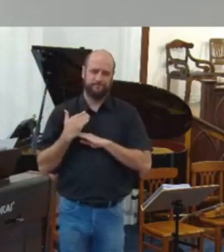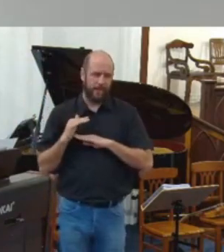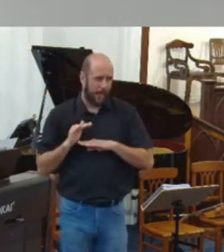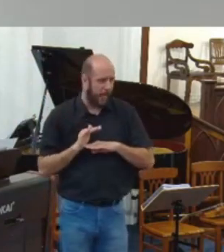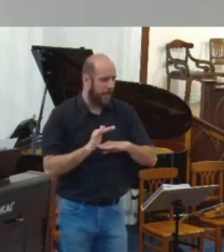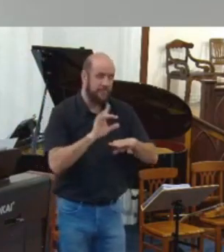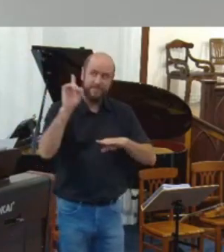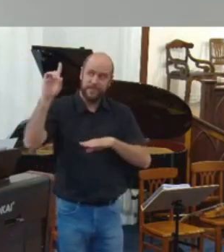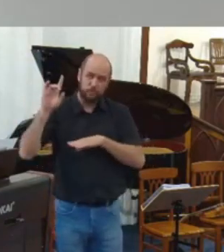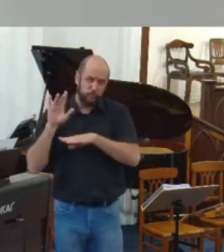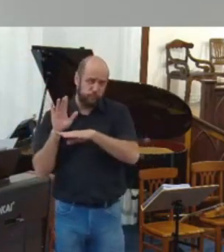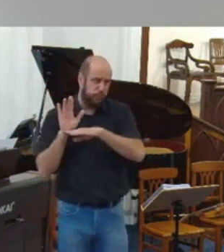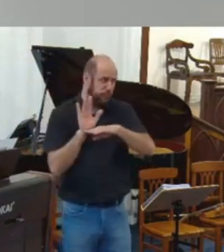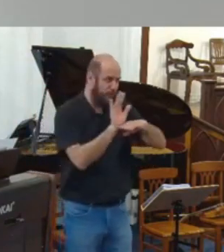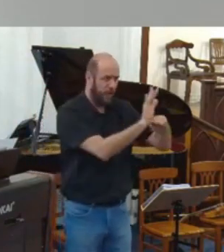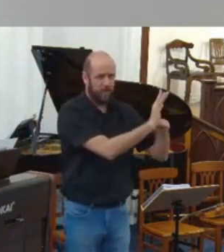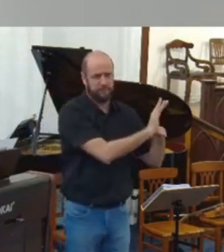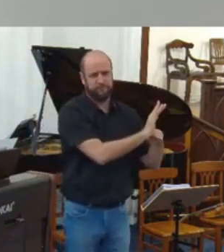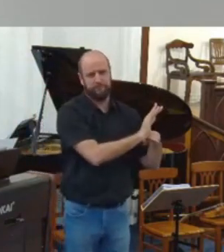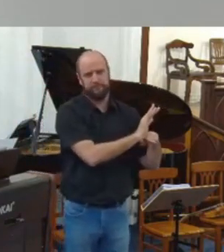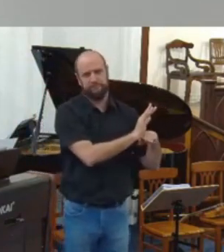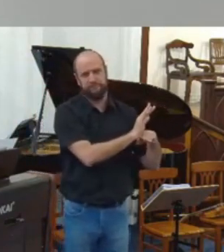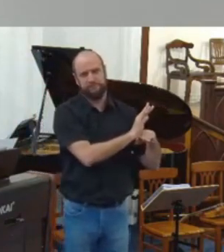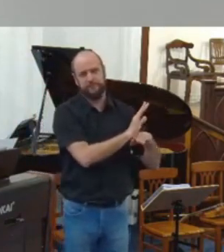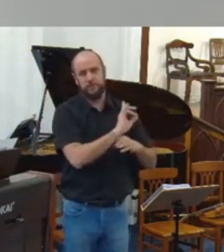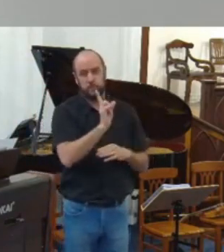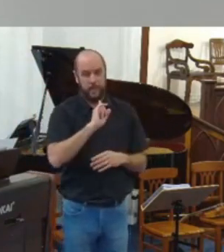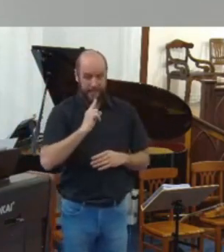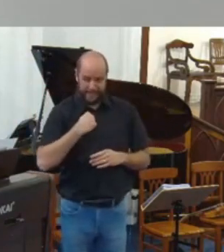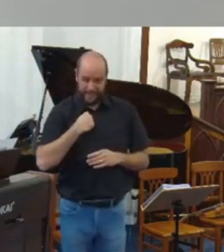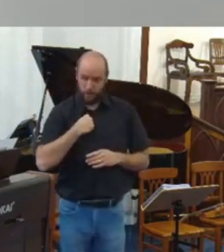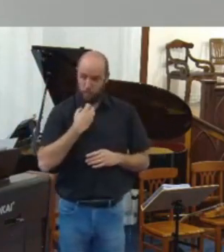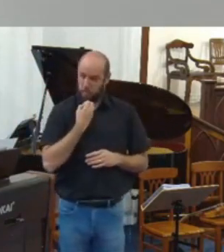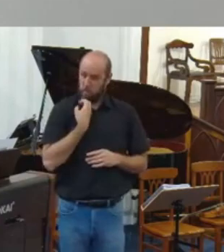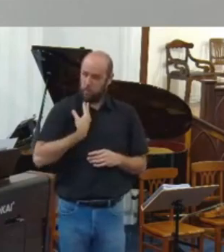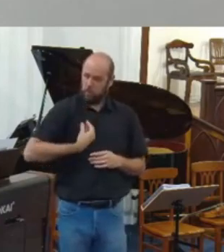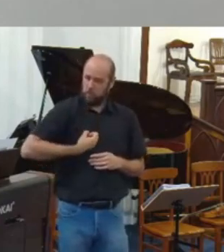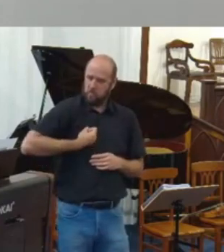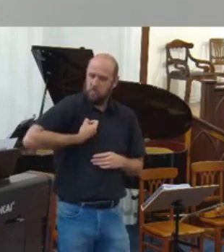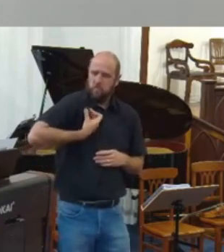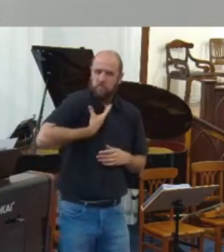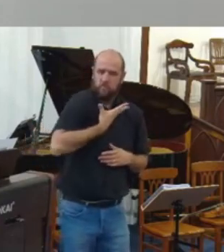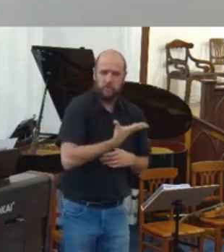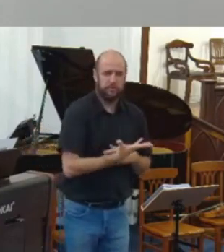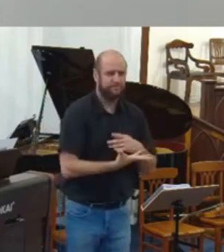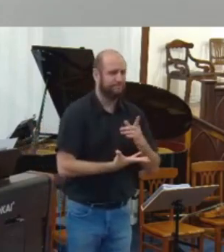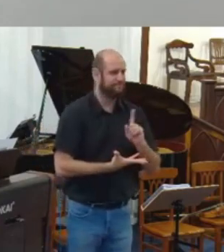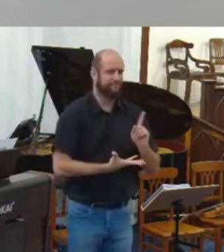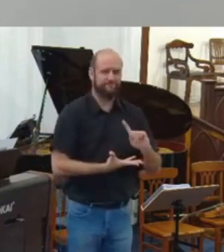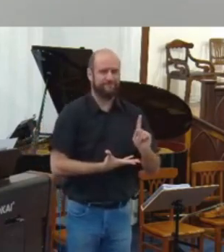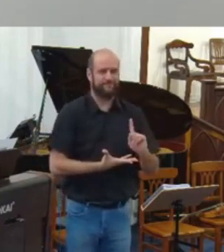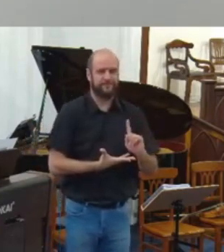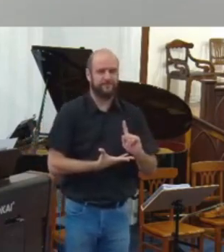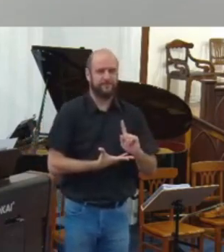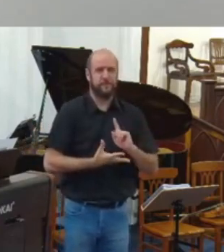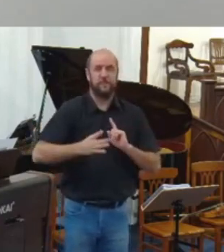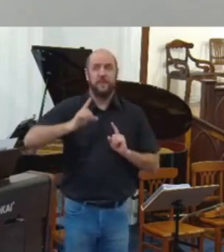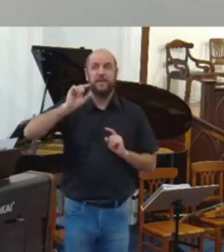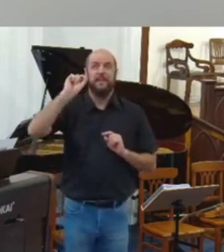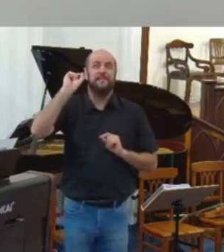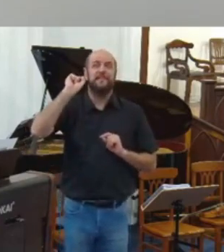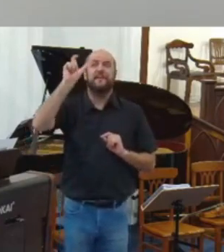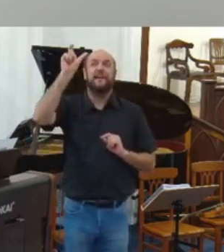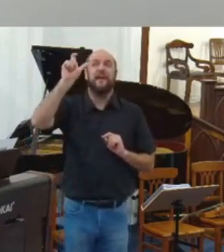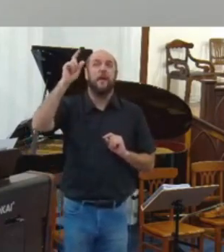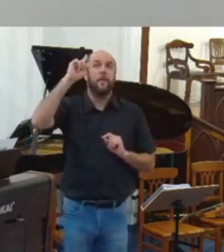meu coração, que não é a minha bondade. A ação está determinada